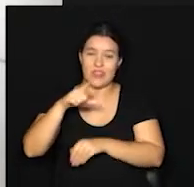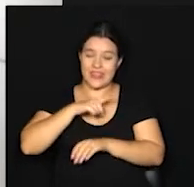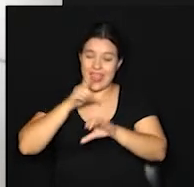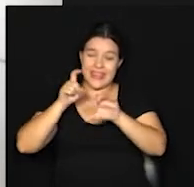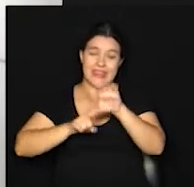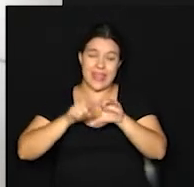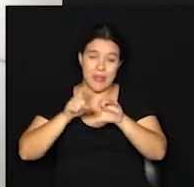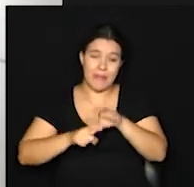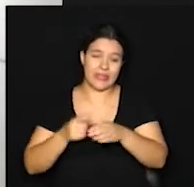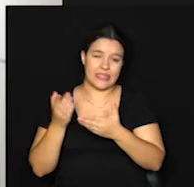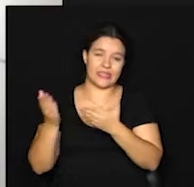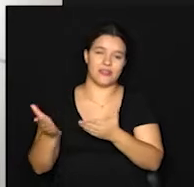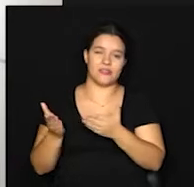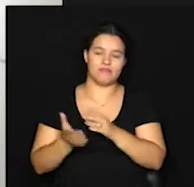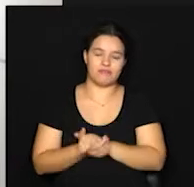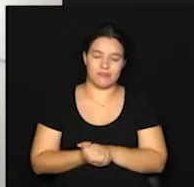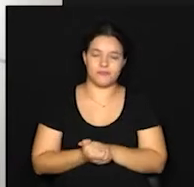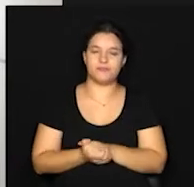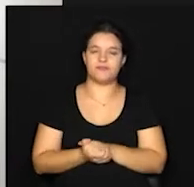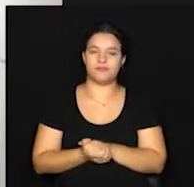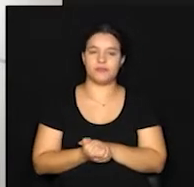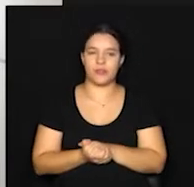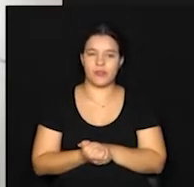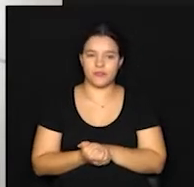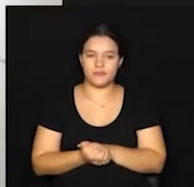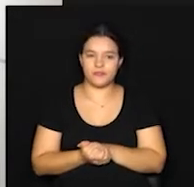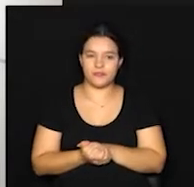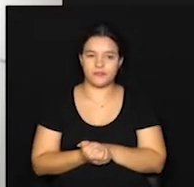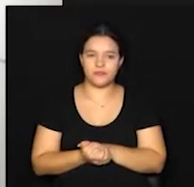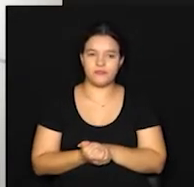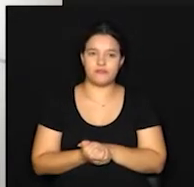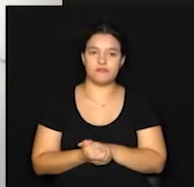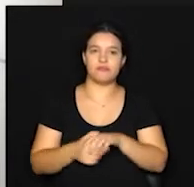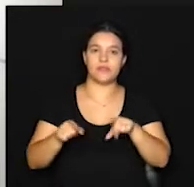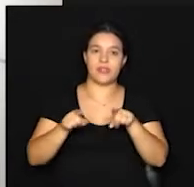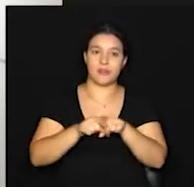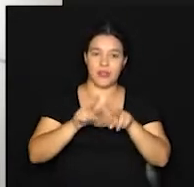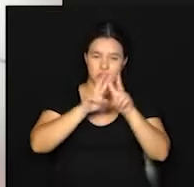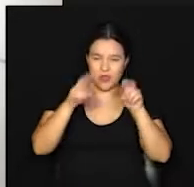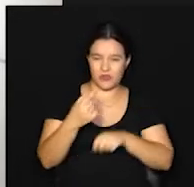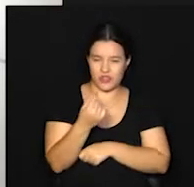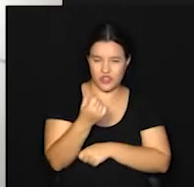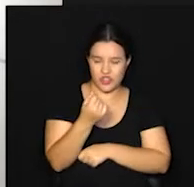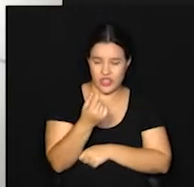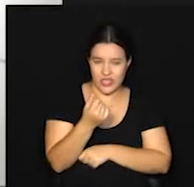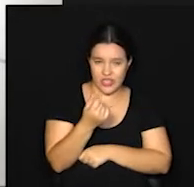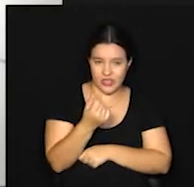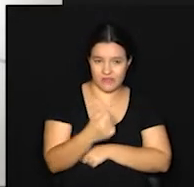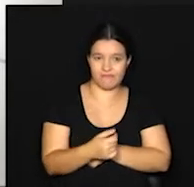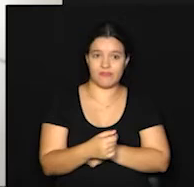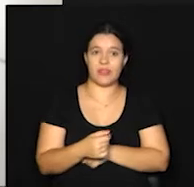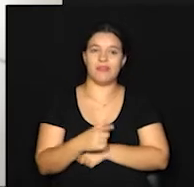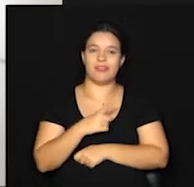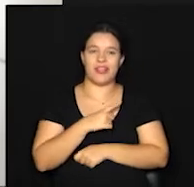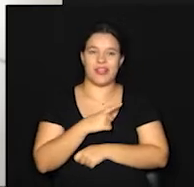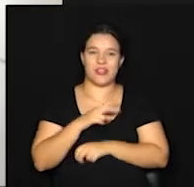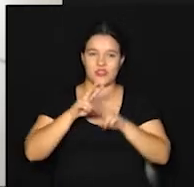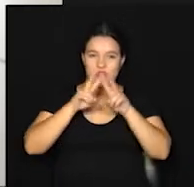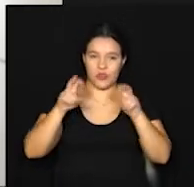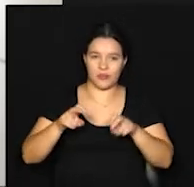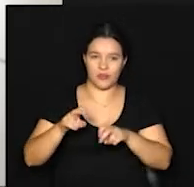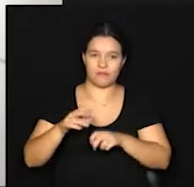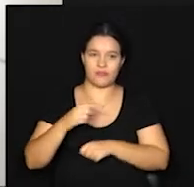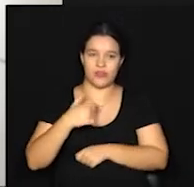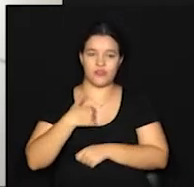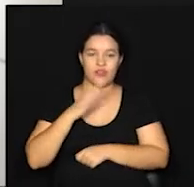emocionalmente daquela pessoa, né? E eu falei da questão econômica, que eu fiquei dependente econômica dele, mas